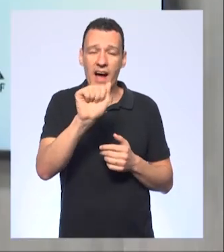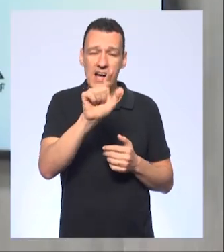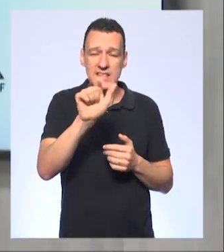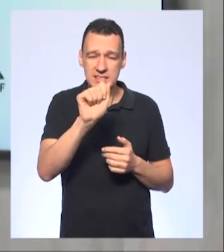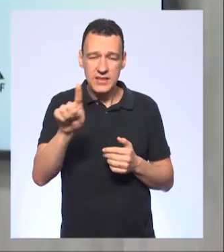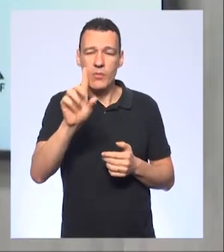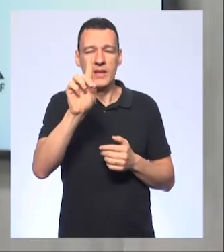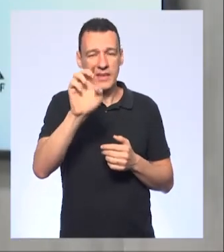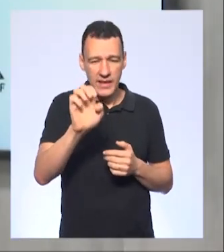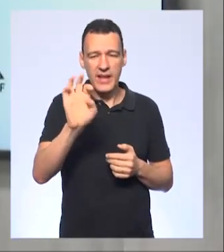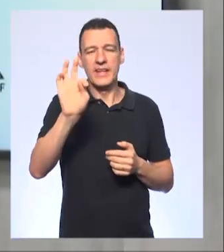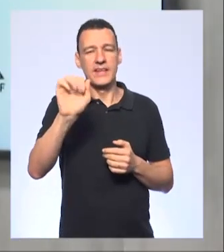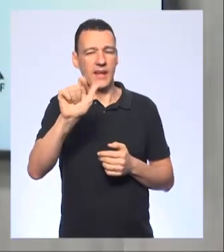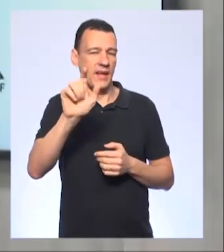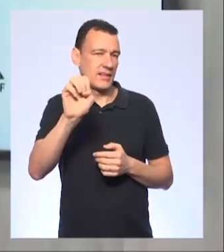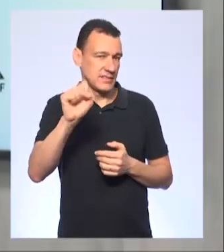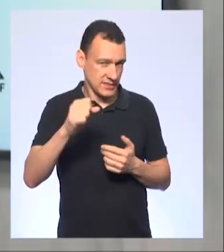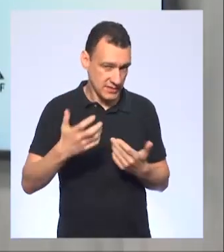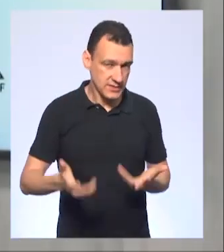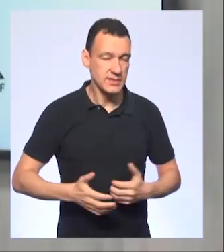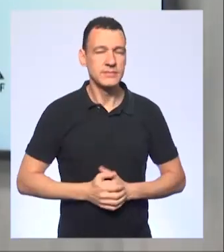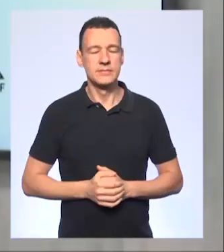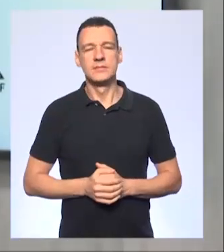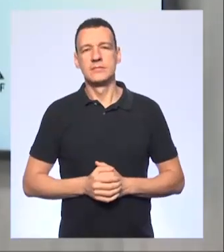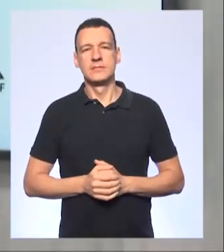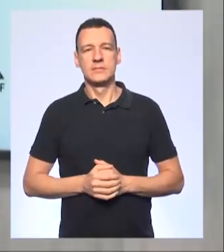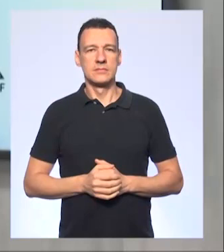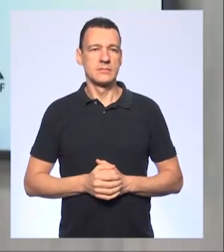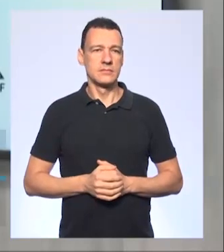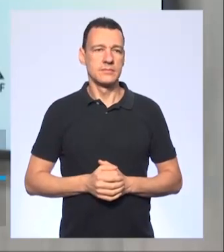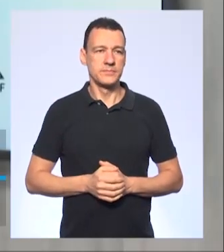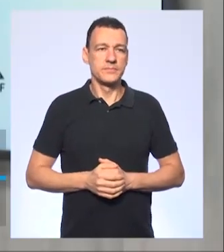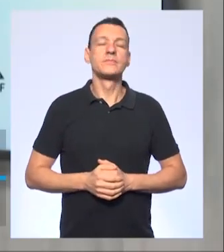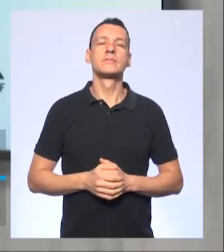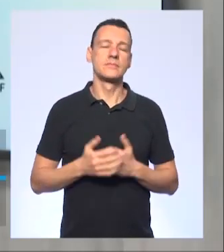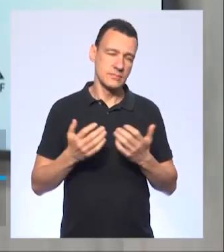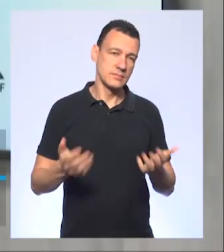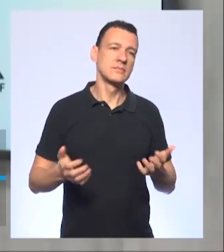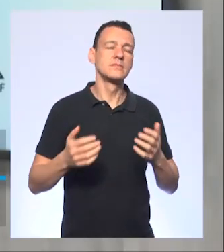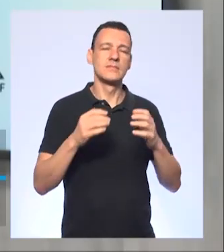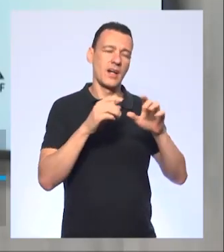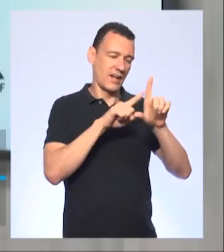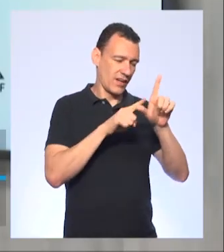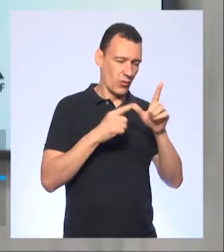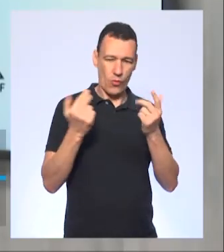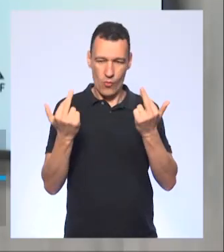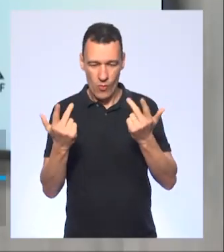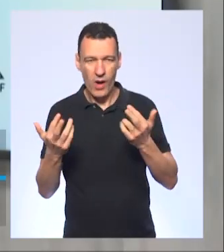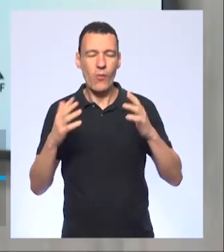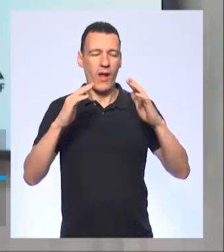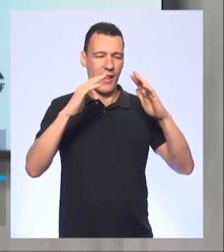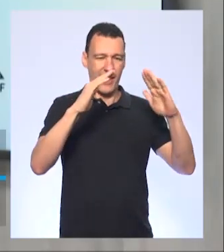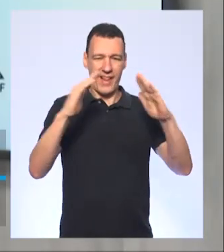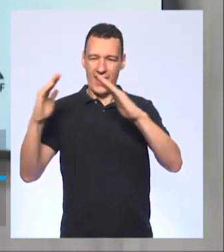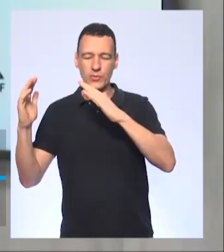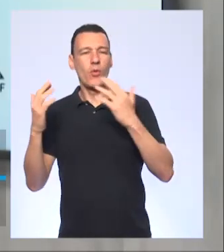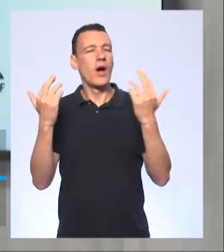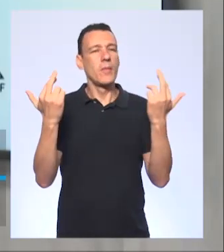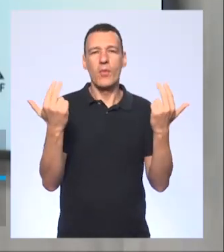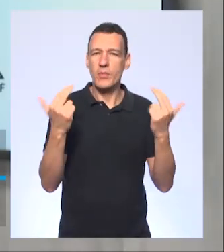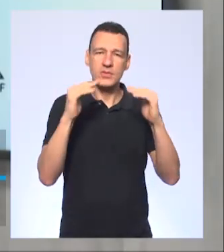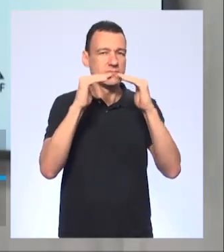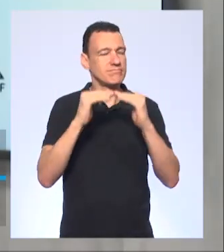os ângulos internos são iguais e os lados serão proporcionais, todos na mesma proporção. Bateu o zóio em